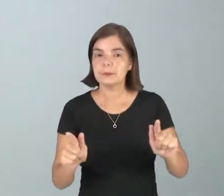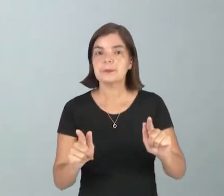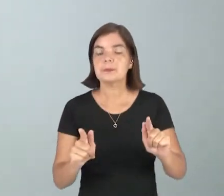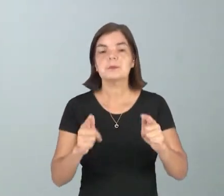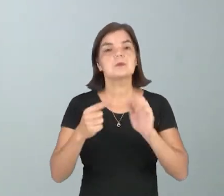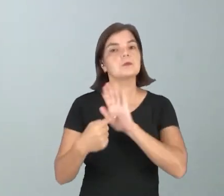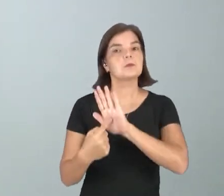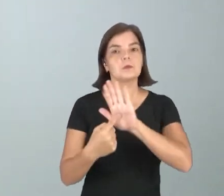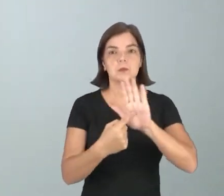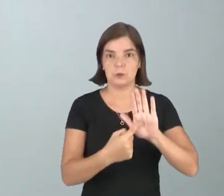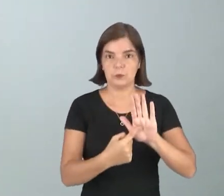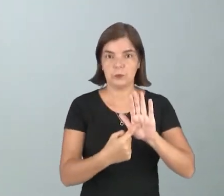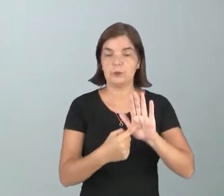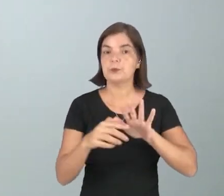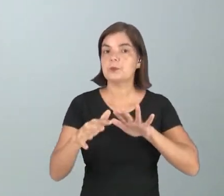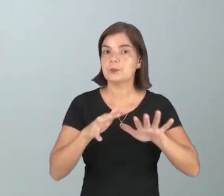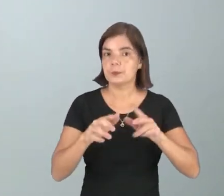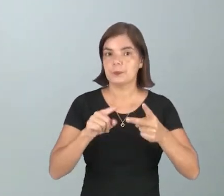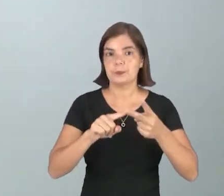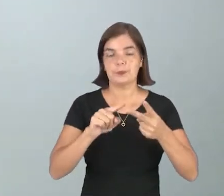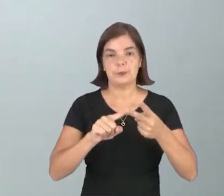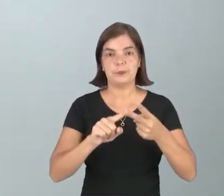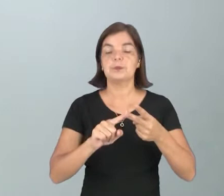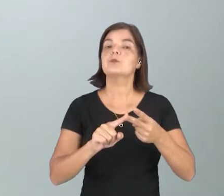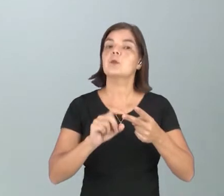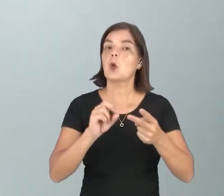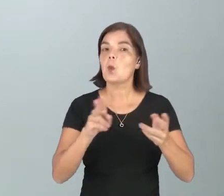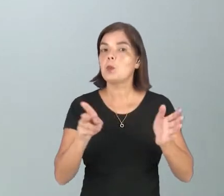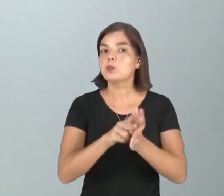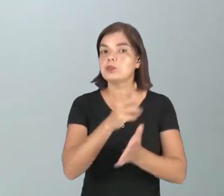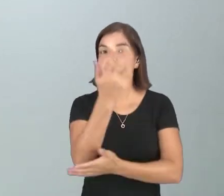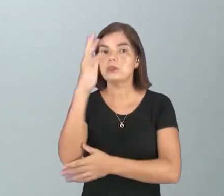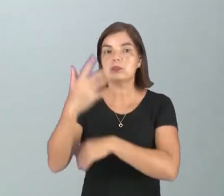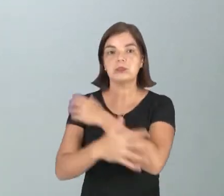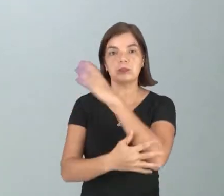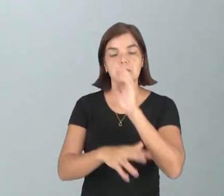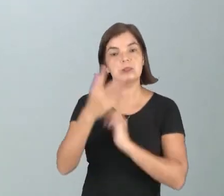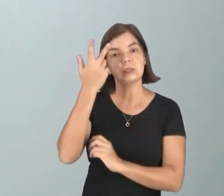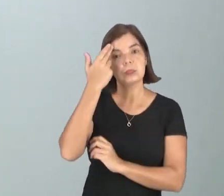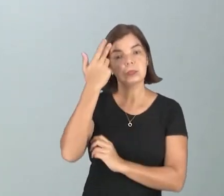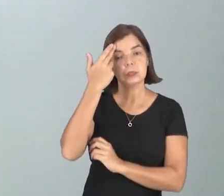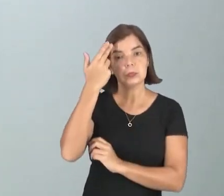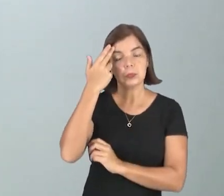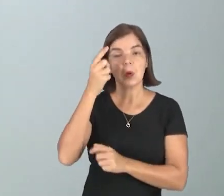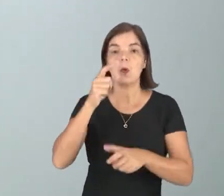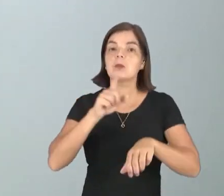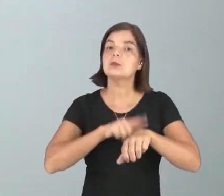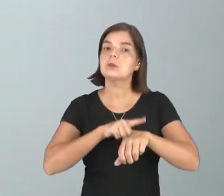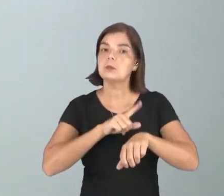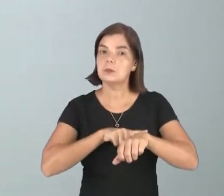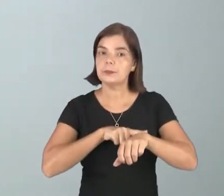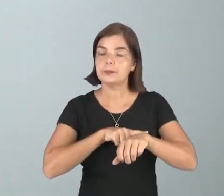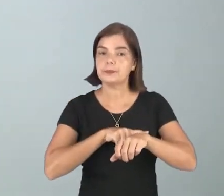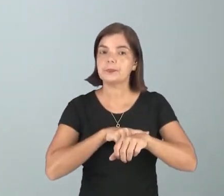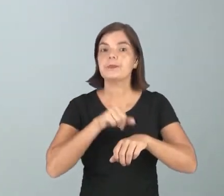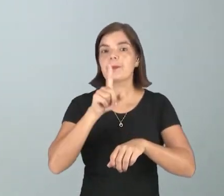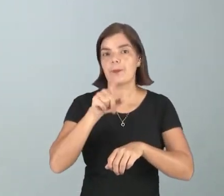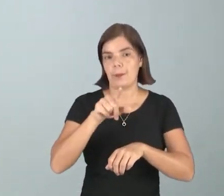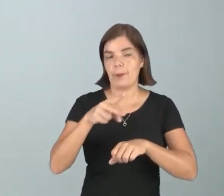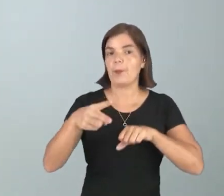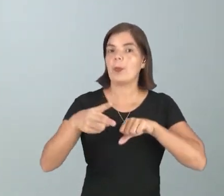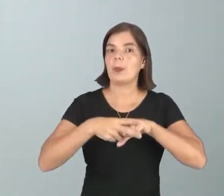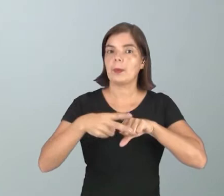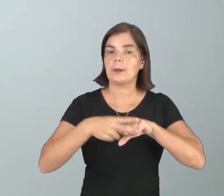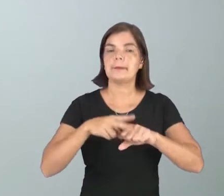ele expressa ação estado ou fenômeno natural em determinado tempo esse é o